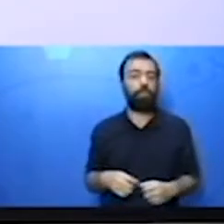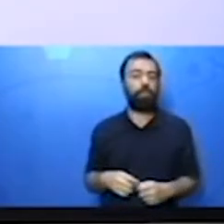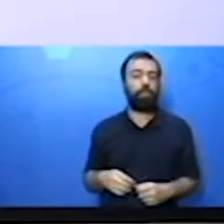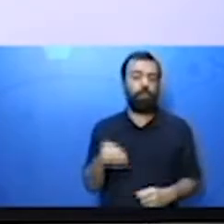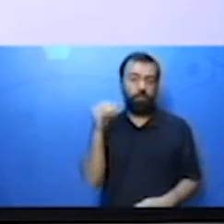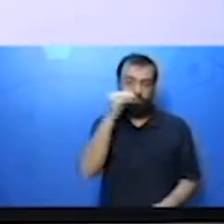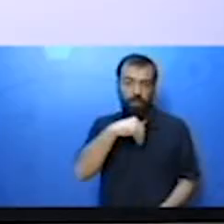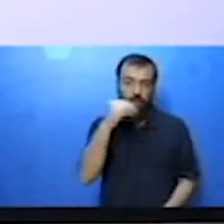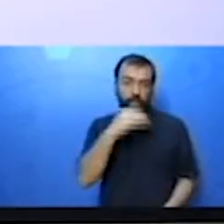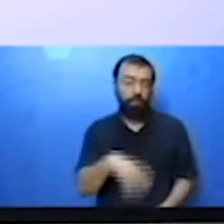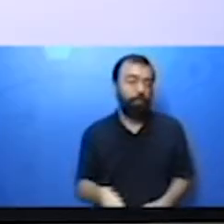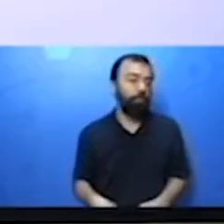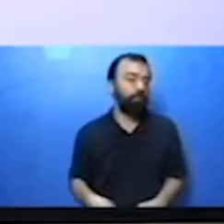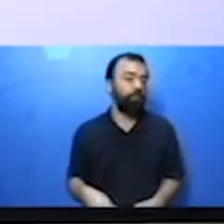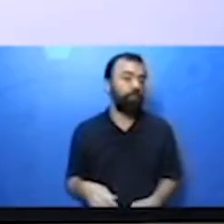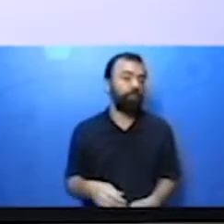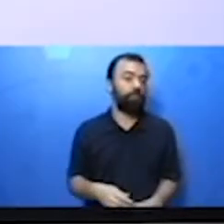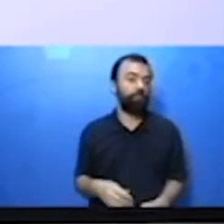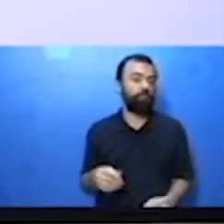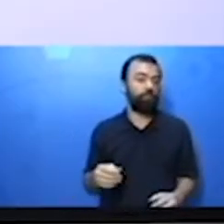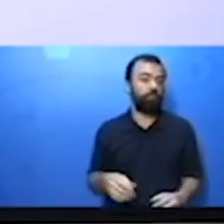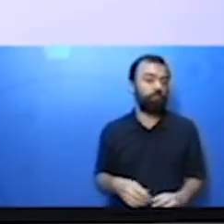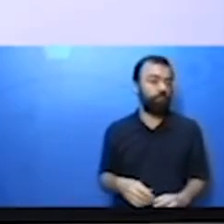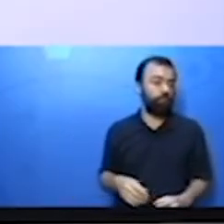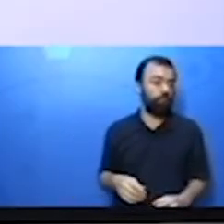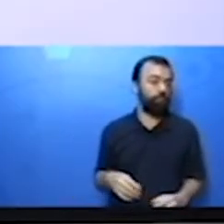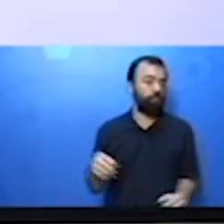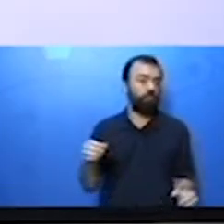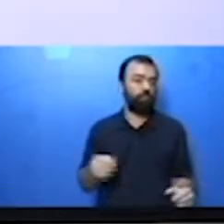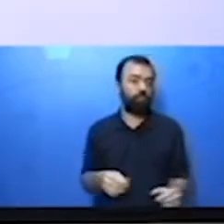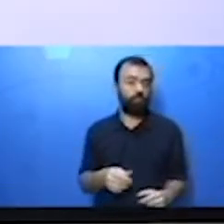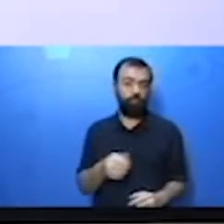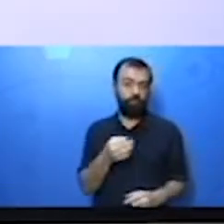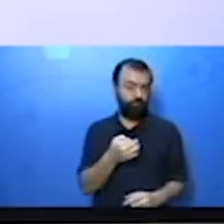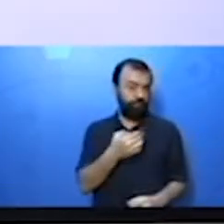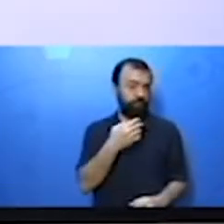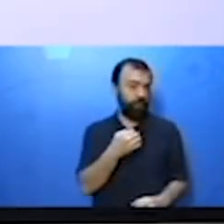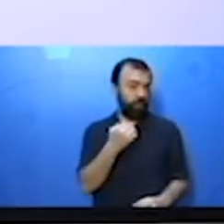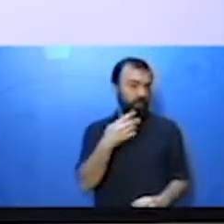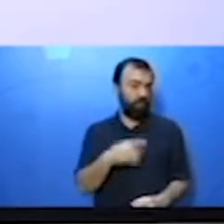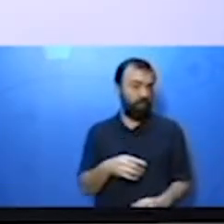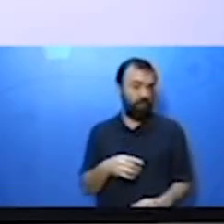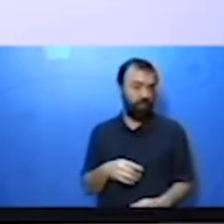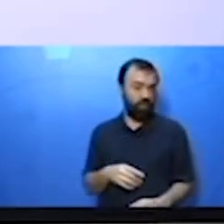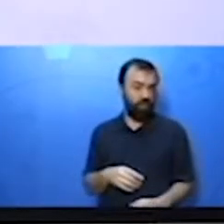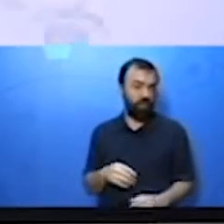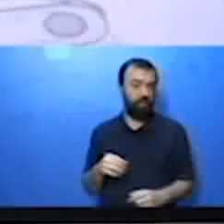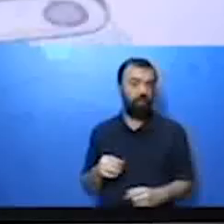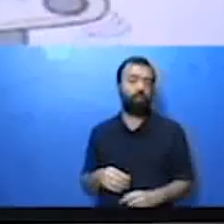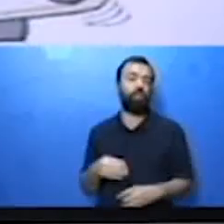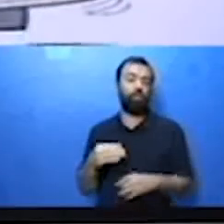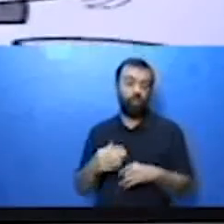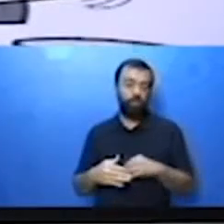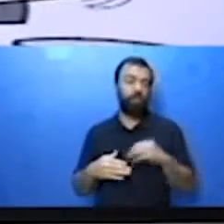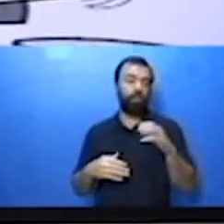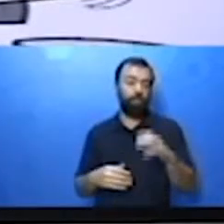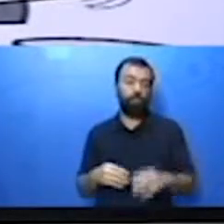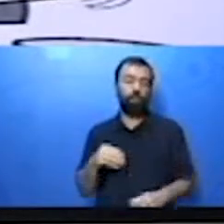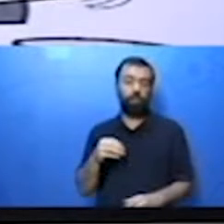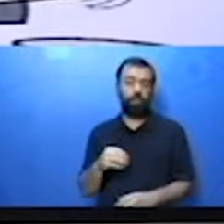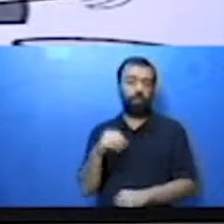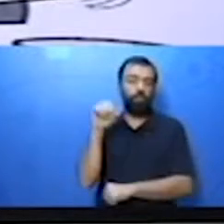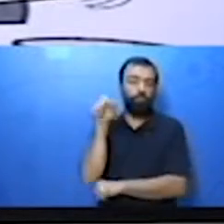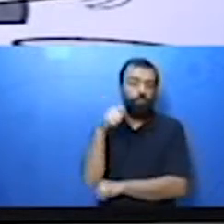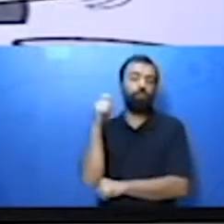e tóxicos para tratar infecções, relativamente simples. Ou seja, às vezes a infecção não